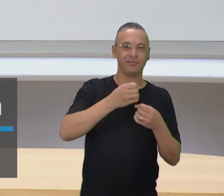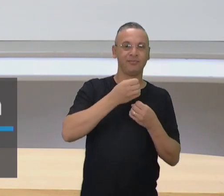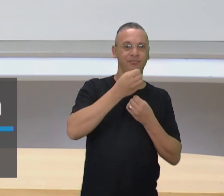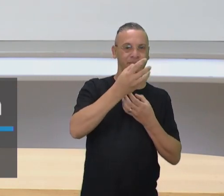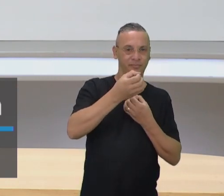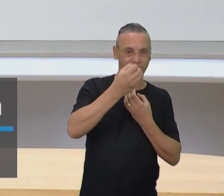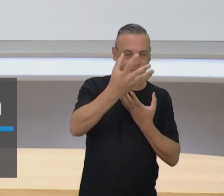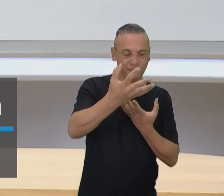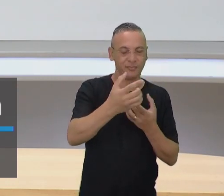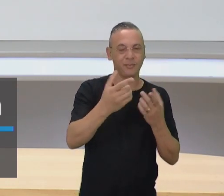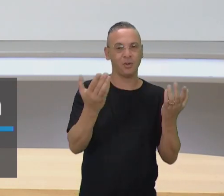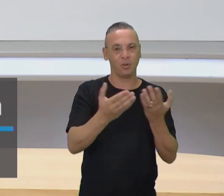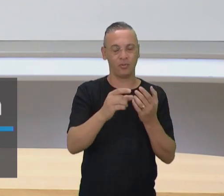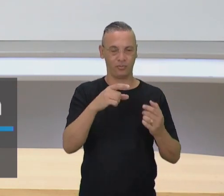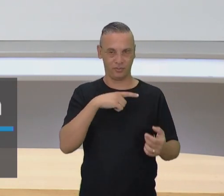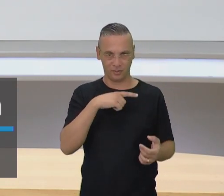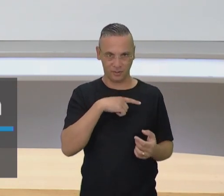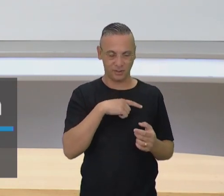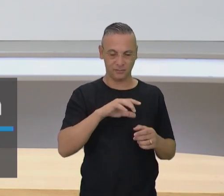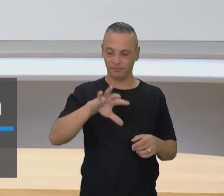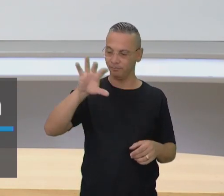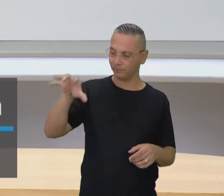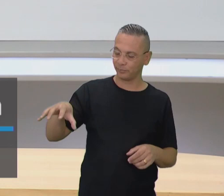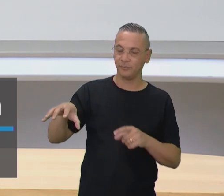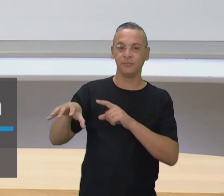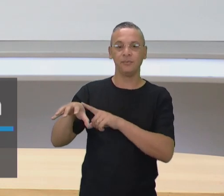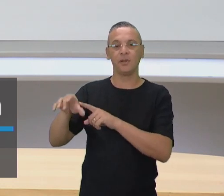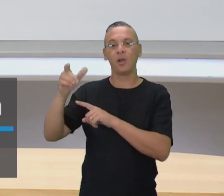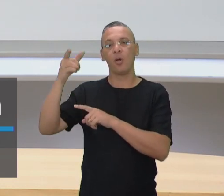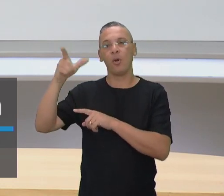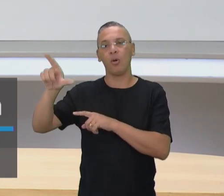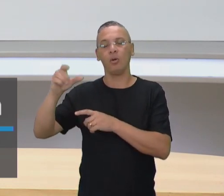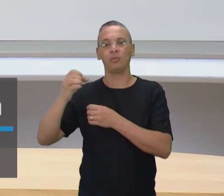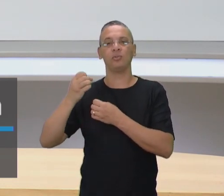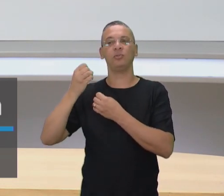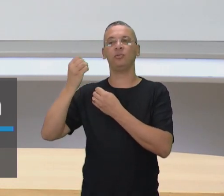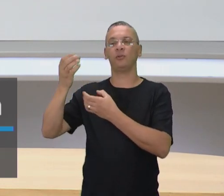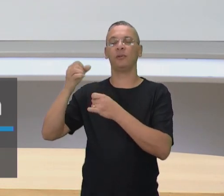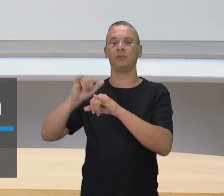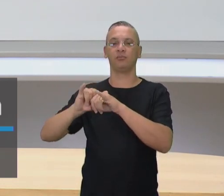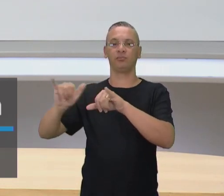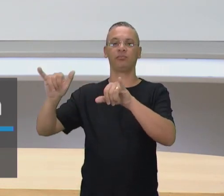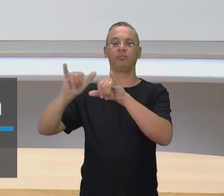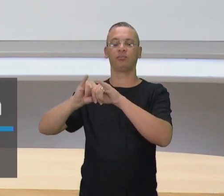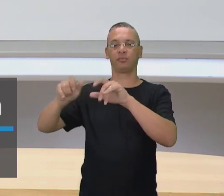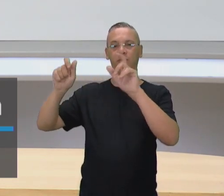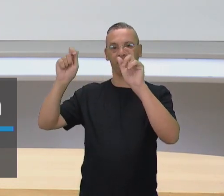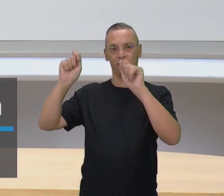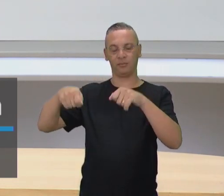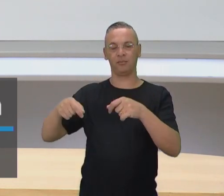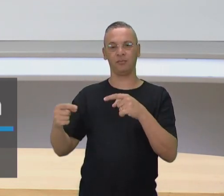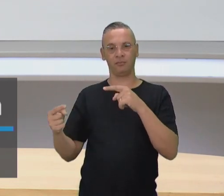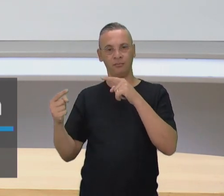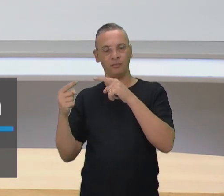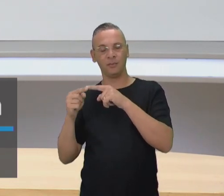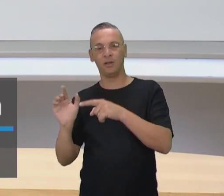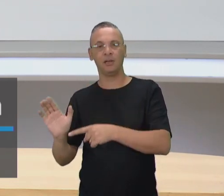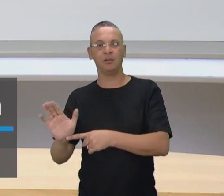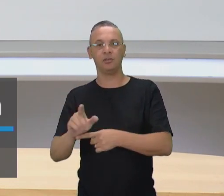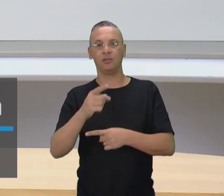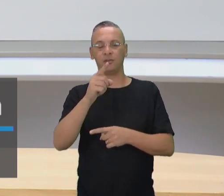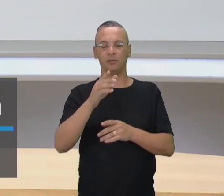convencional, né, que a gente tem hoje de acompanhar o jornalismo, existe também um outro mecanismo, uma outra ferramenta que vai te ajudar